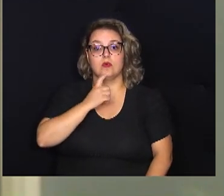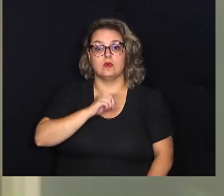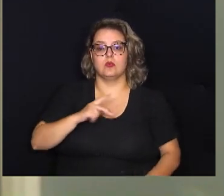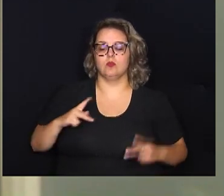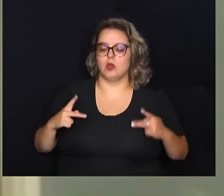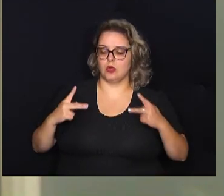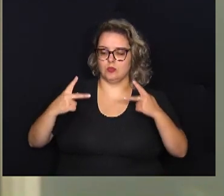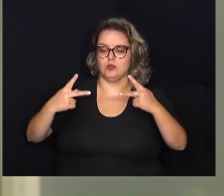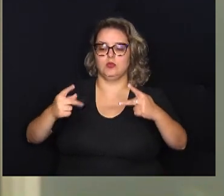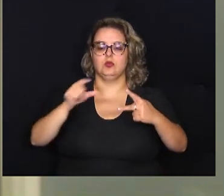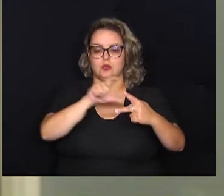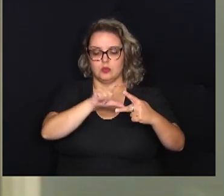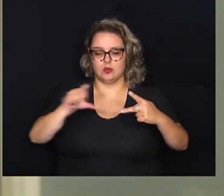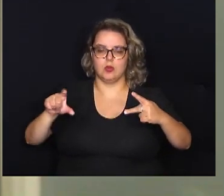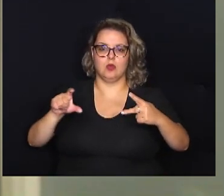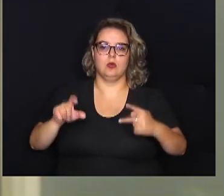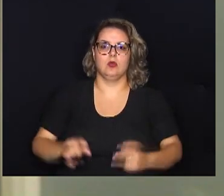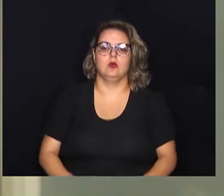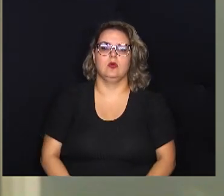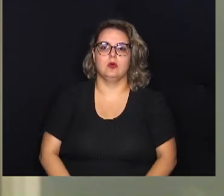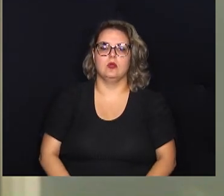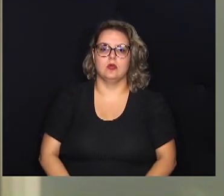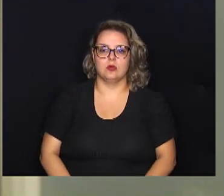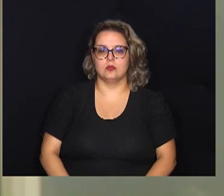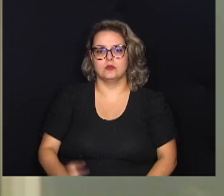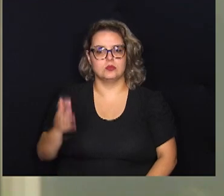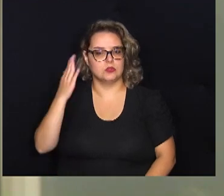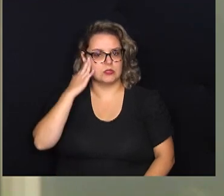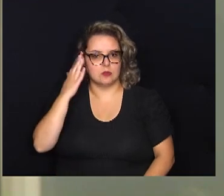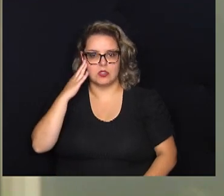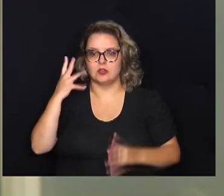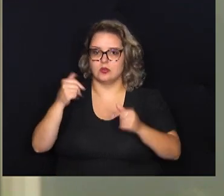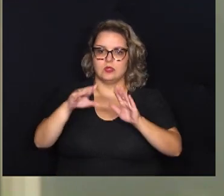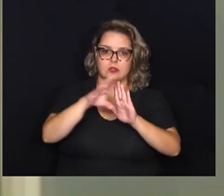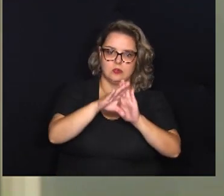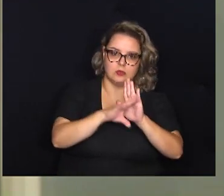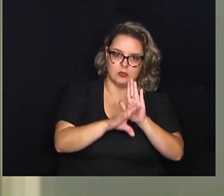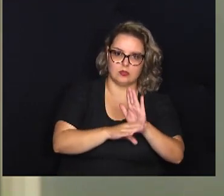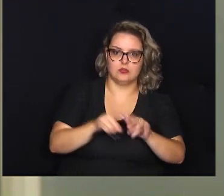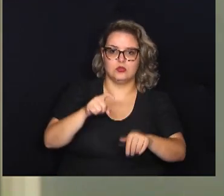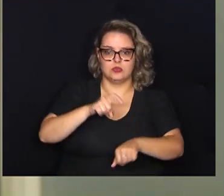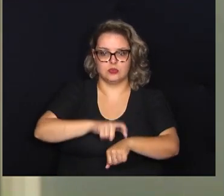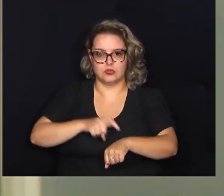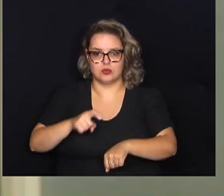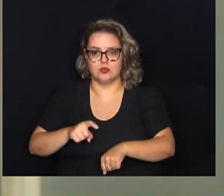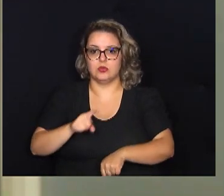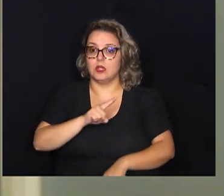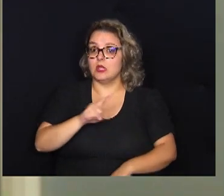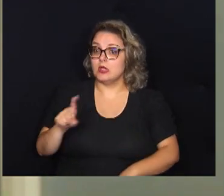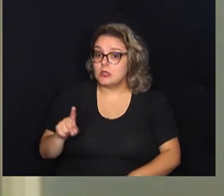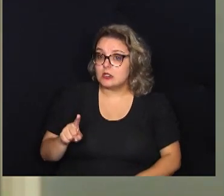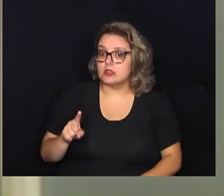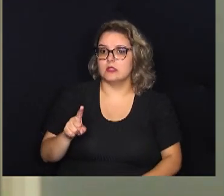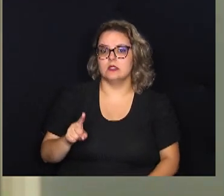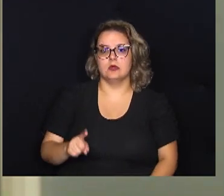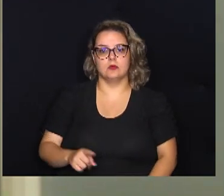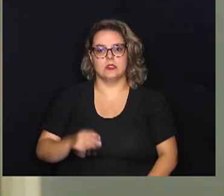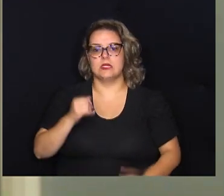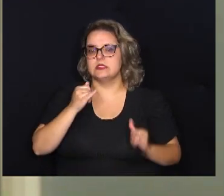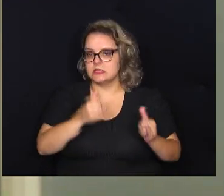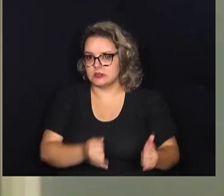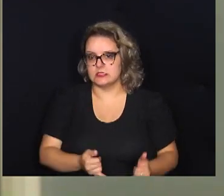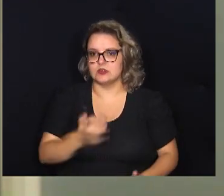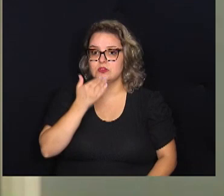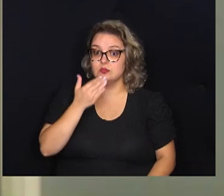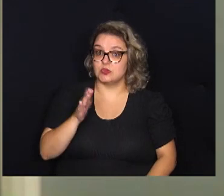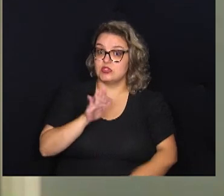vão colocar vocês a par de toda a programação, dos horários. Não deixe de pedir ajuda. Agora, se você que está aí